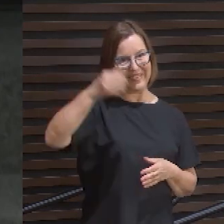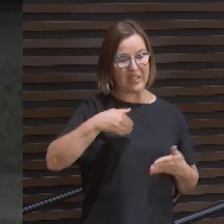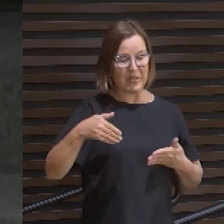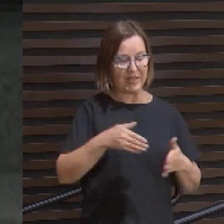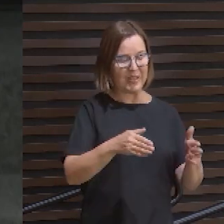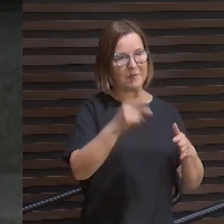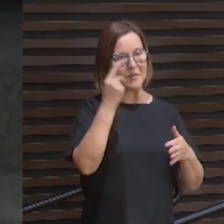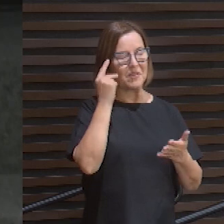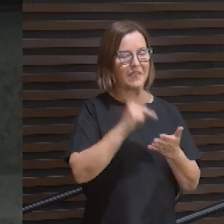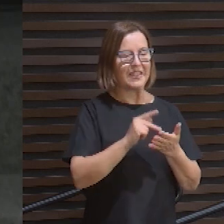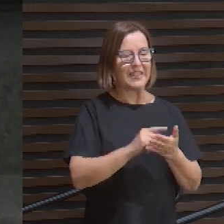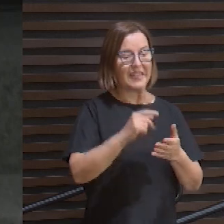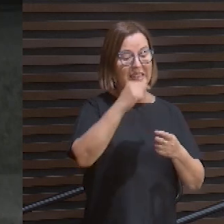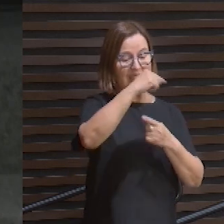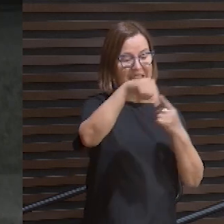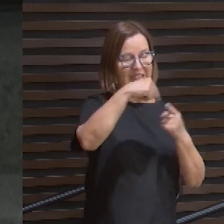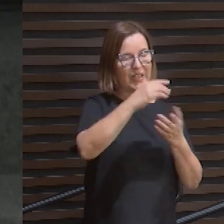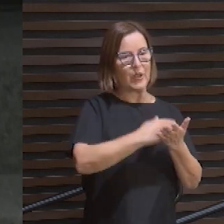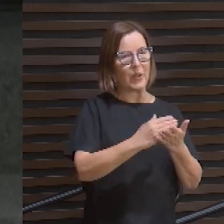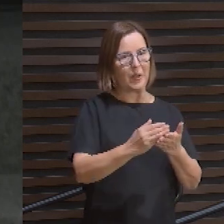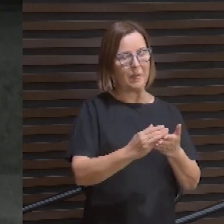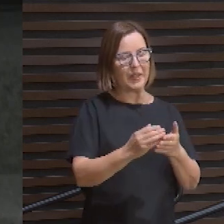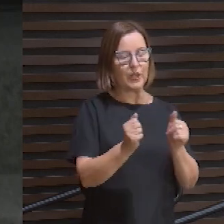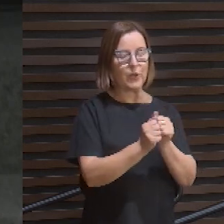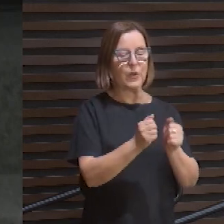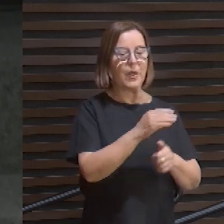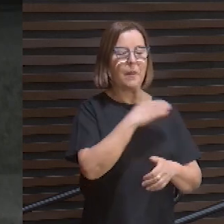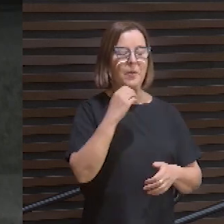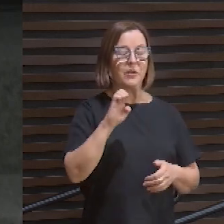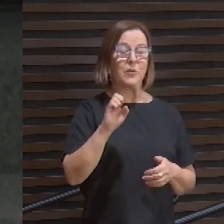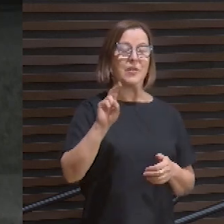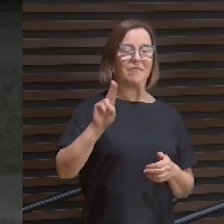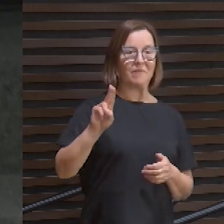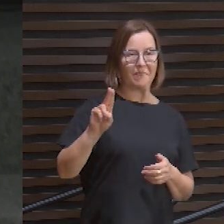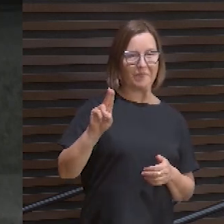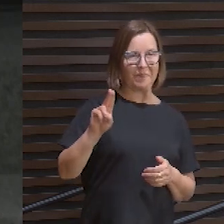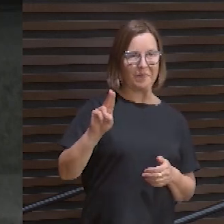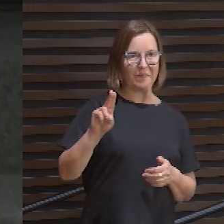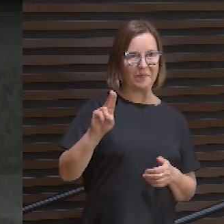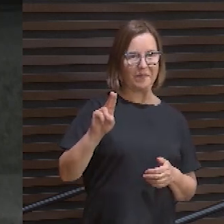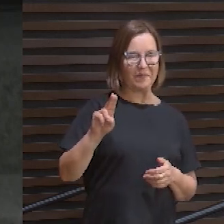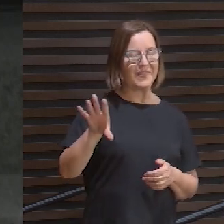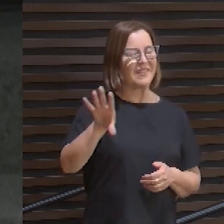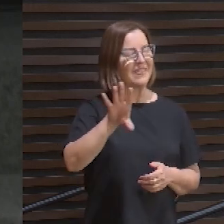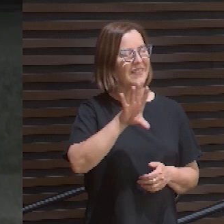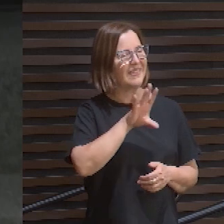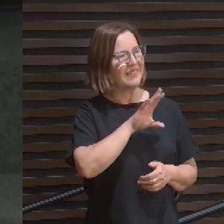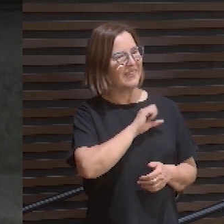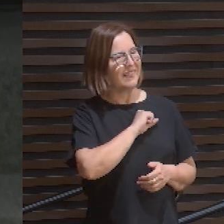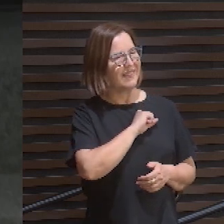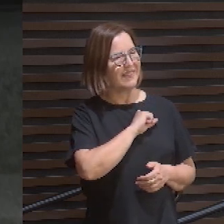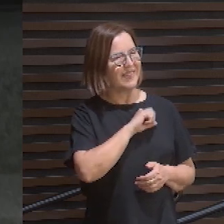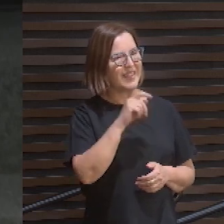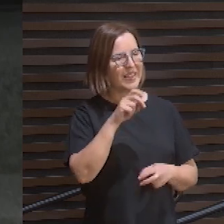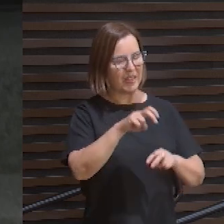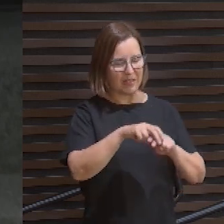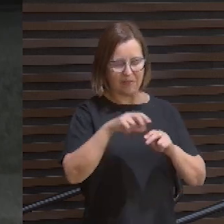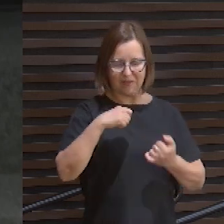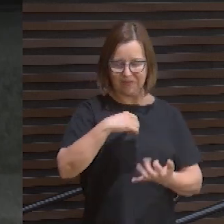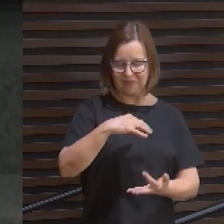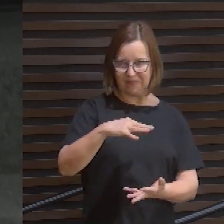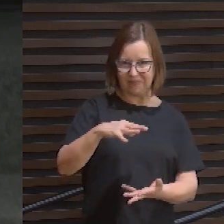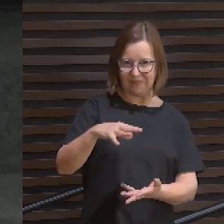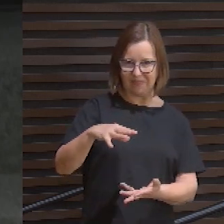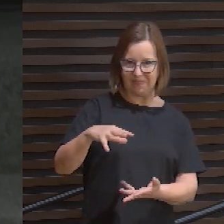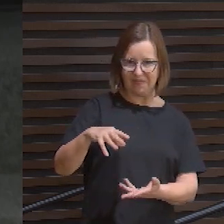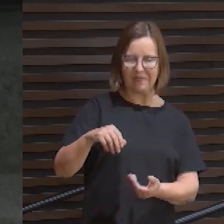para a verdadeira santidade começa com a morte do ego e do amor ao mundo.